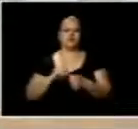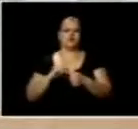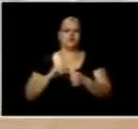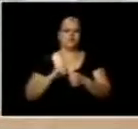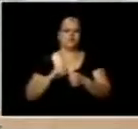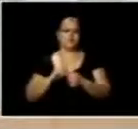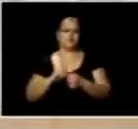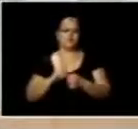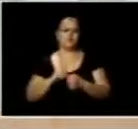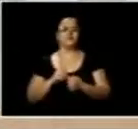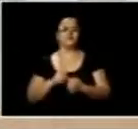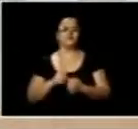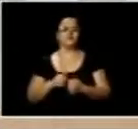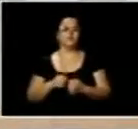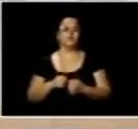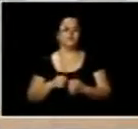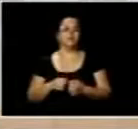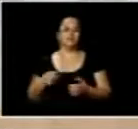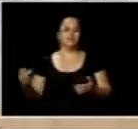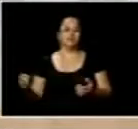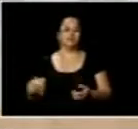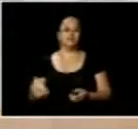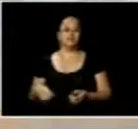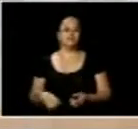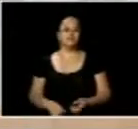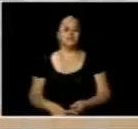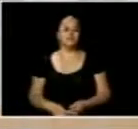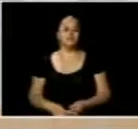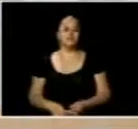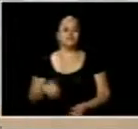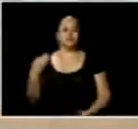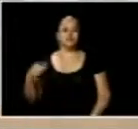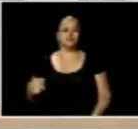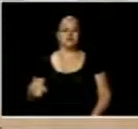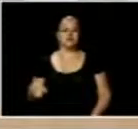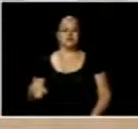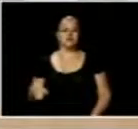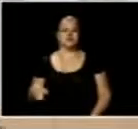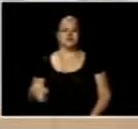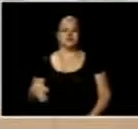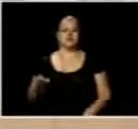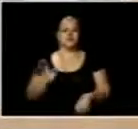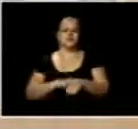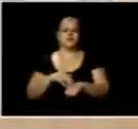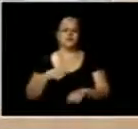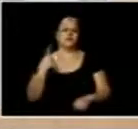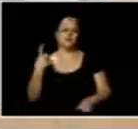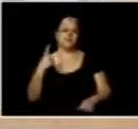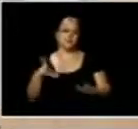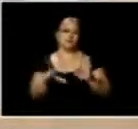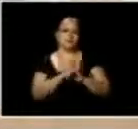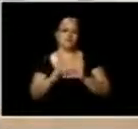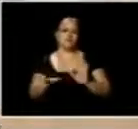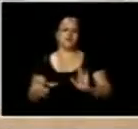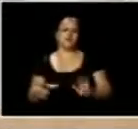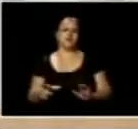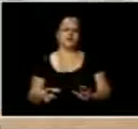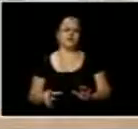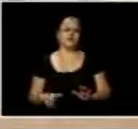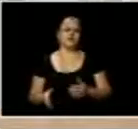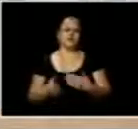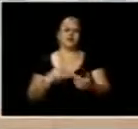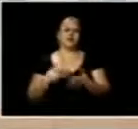uma lei? Vamos ter mais uma lei. Mas mais uma lei sem o principal, que é o sistema